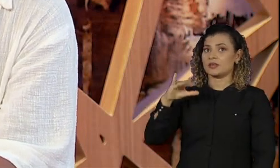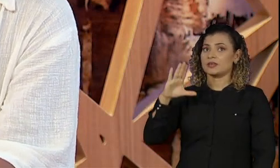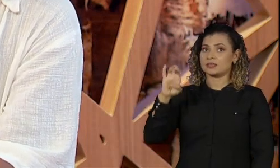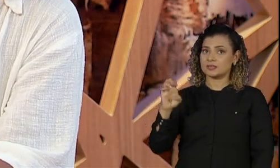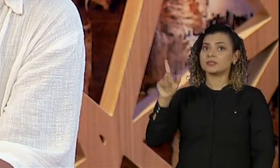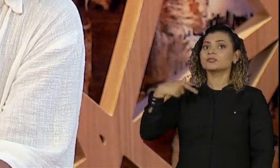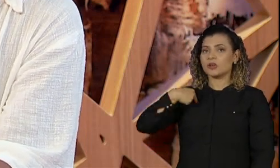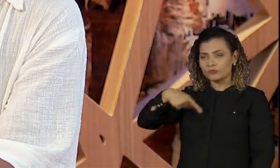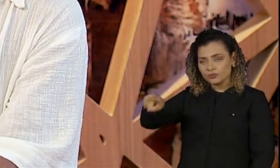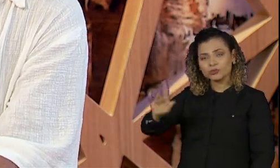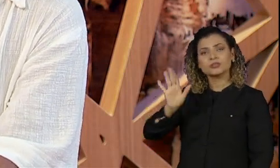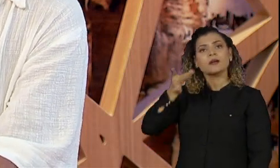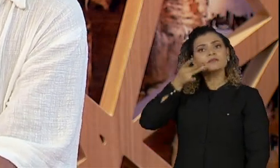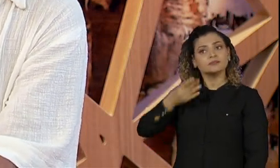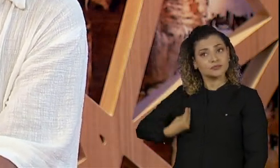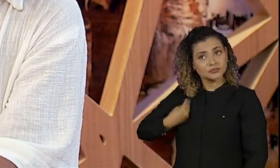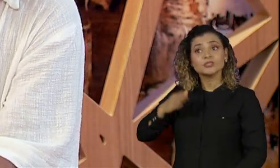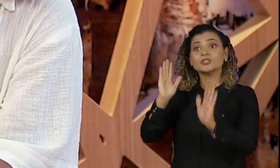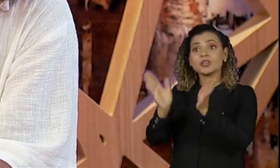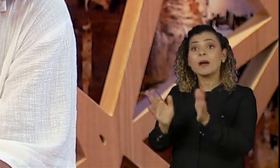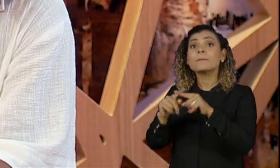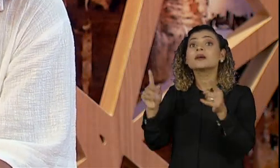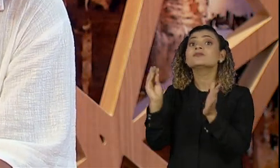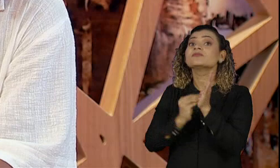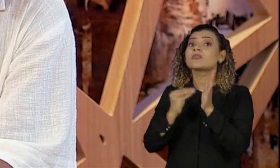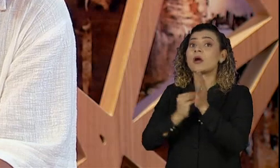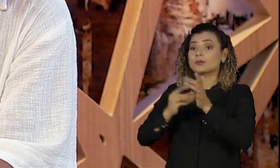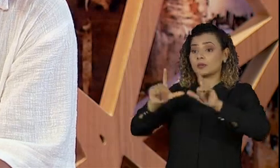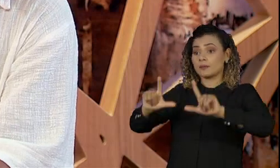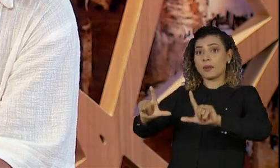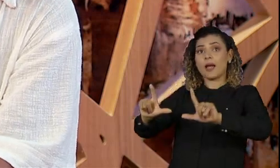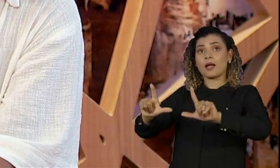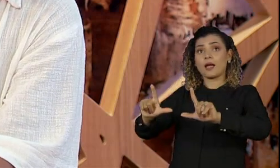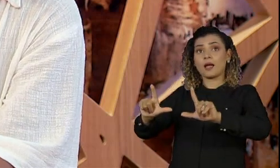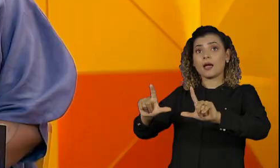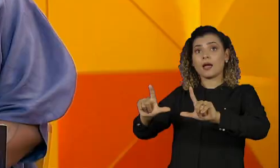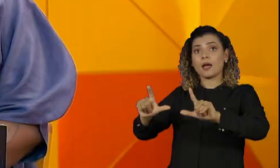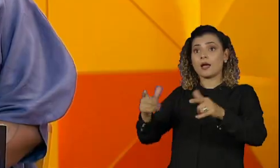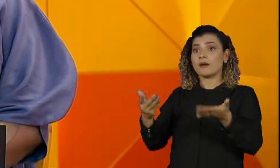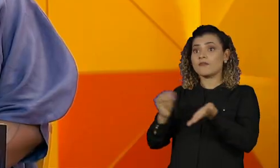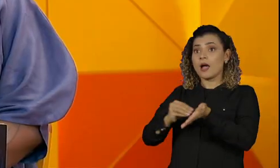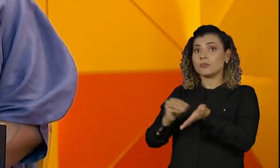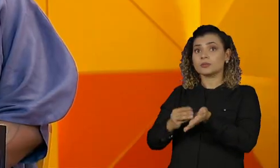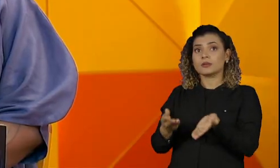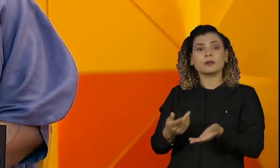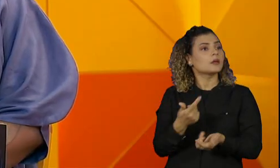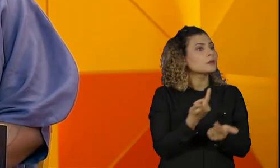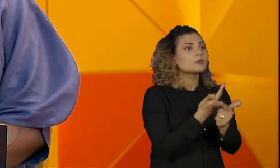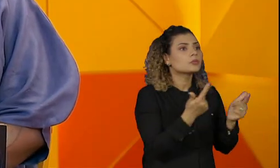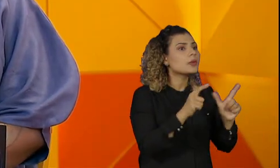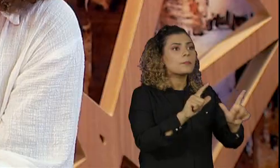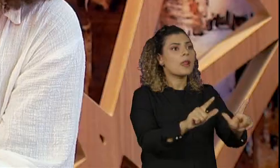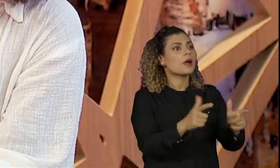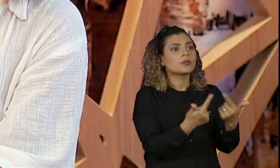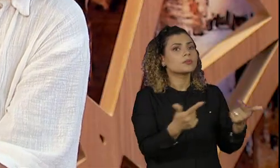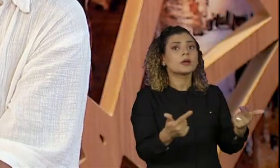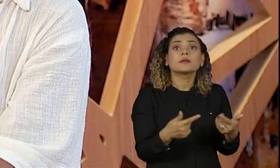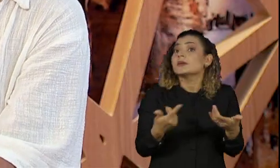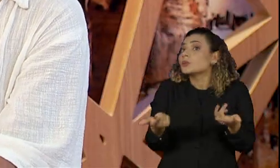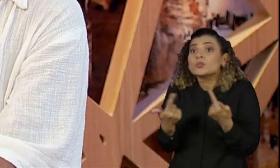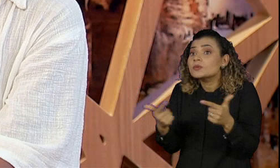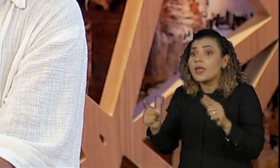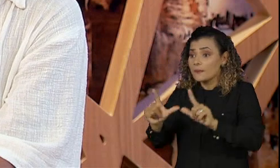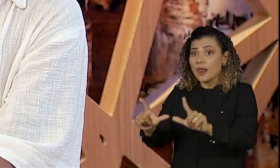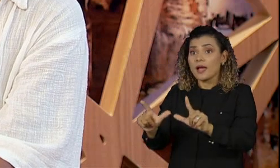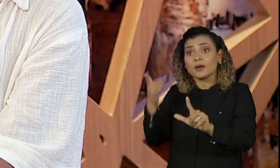lá prestigiar. Só que, gente, falta uma placa. Eu pensei a mesma coisa, não tem placa. Não tem placa. Eu